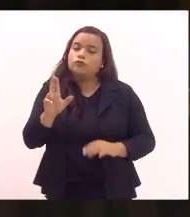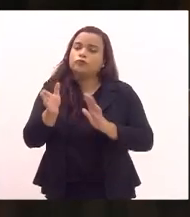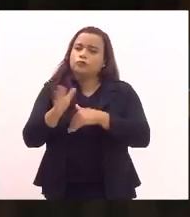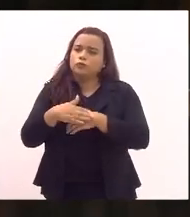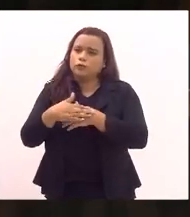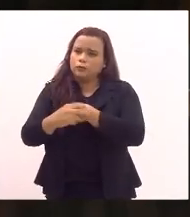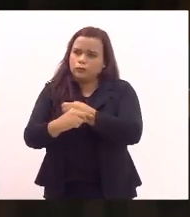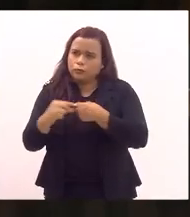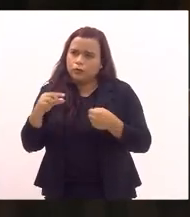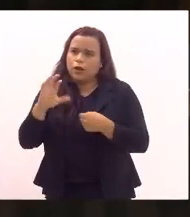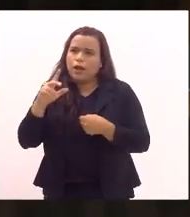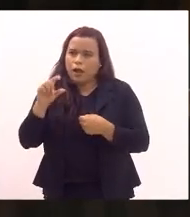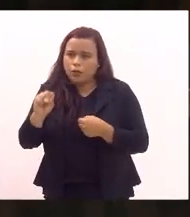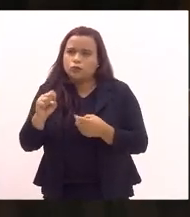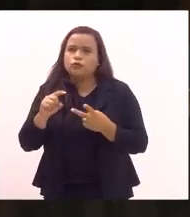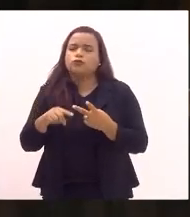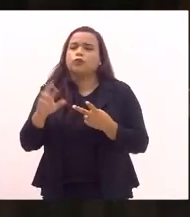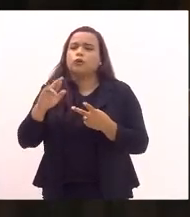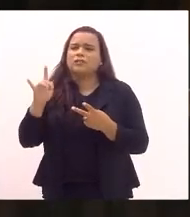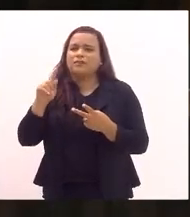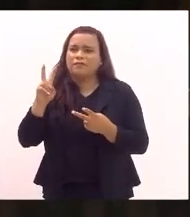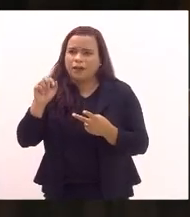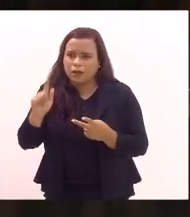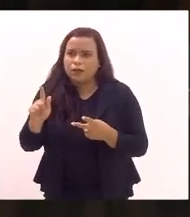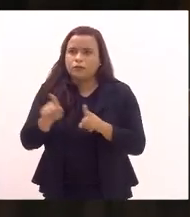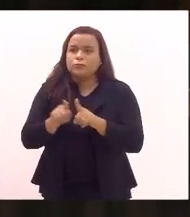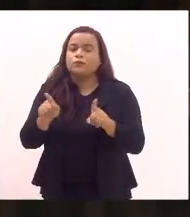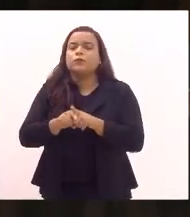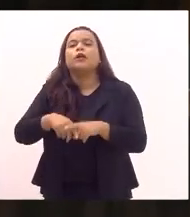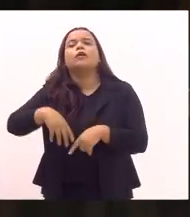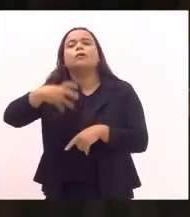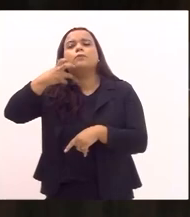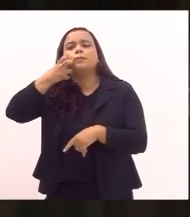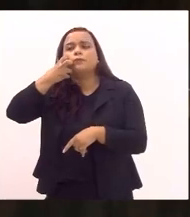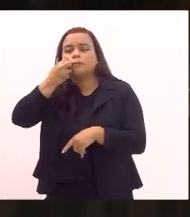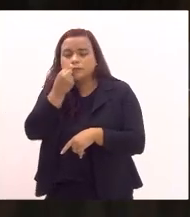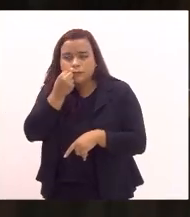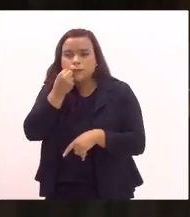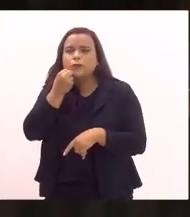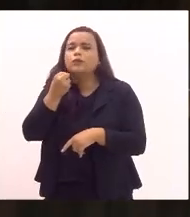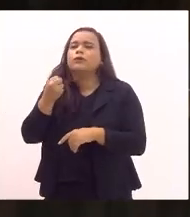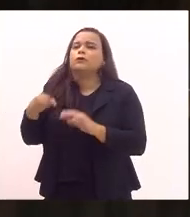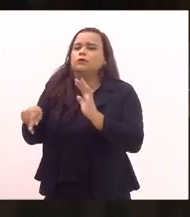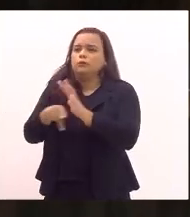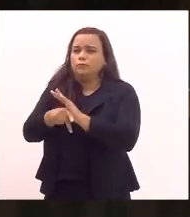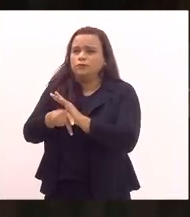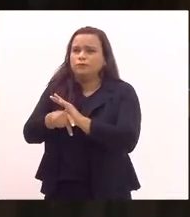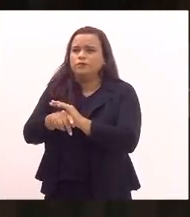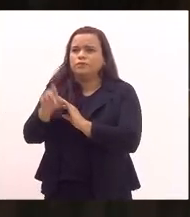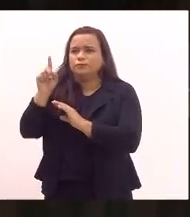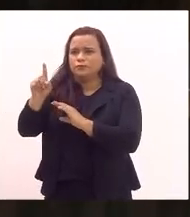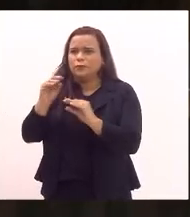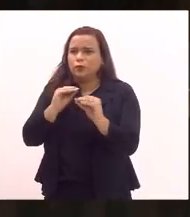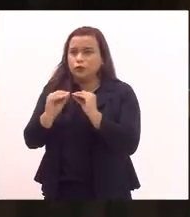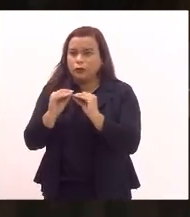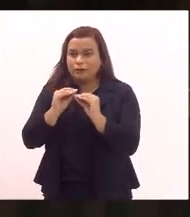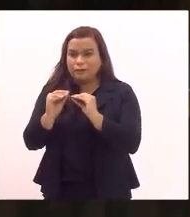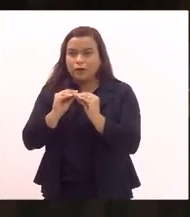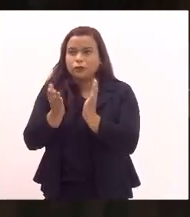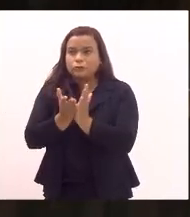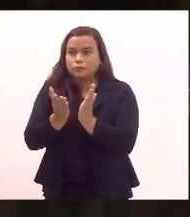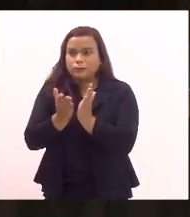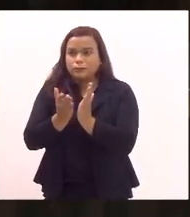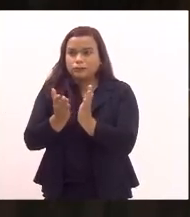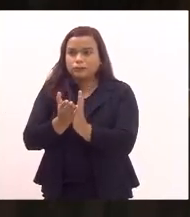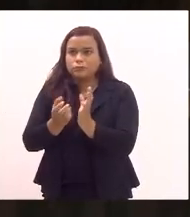rosenverg Reis que declara patrimônio cultural de natureza imaterial do Estado do Rio de Janeiro as telenovela bíblicas produzidas pelas emissoras